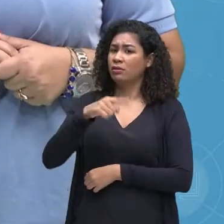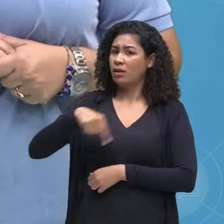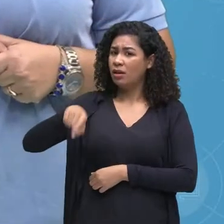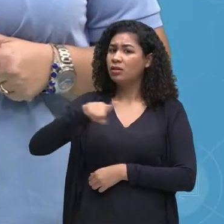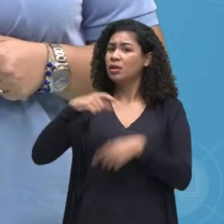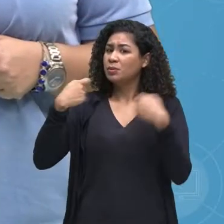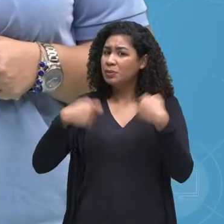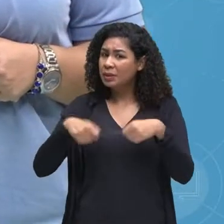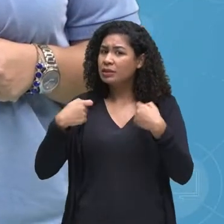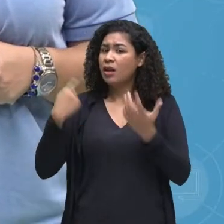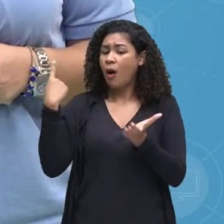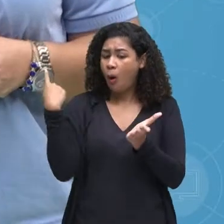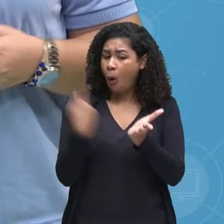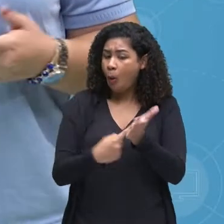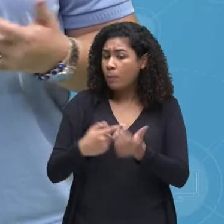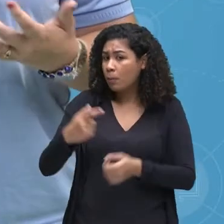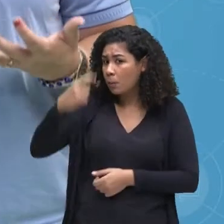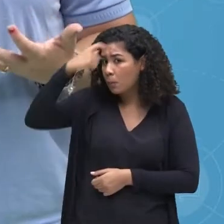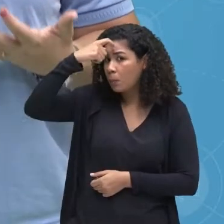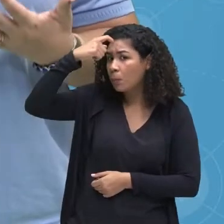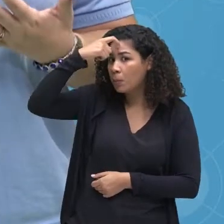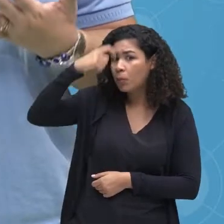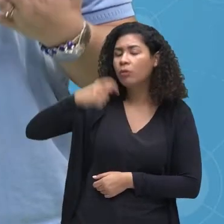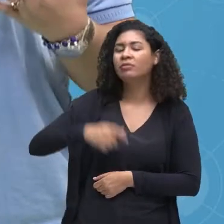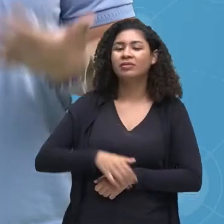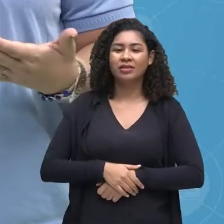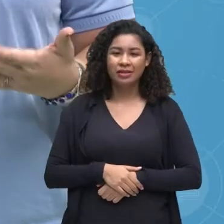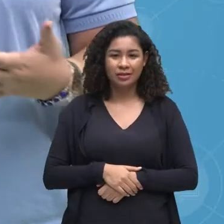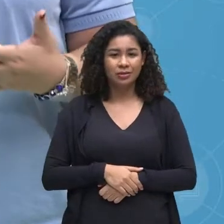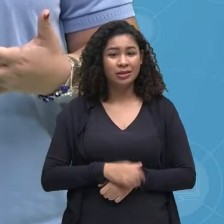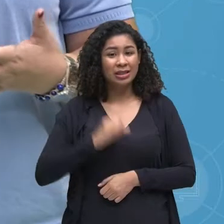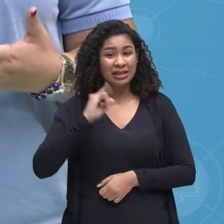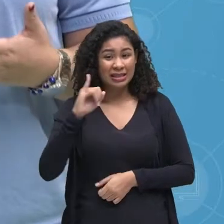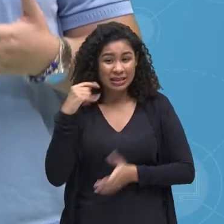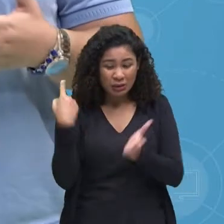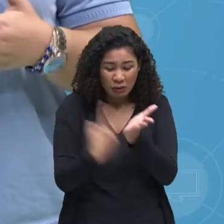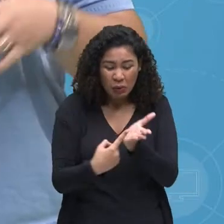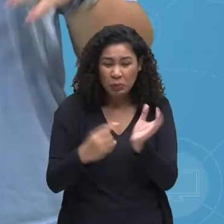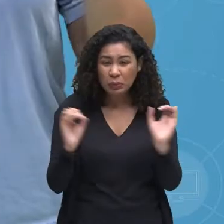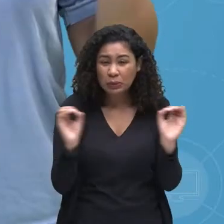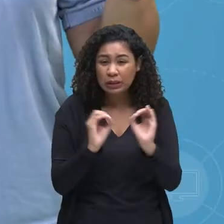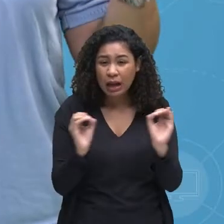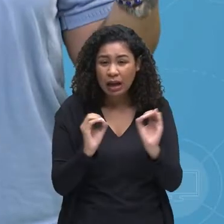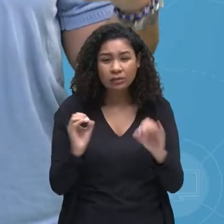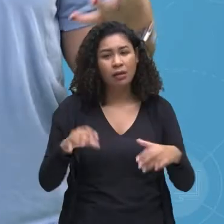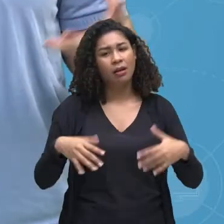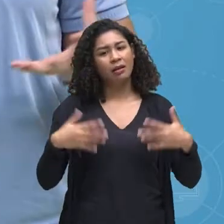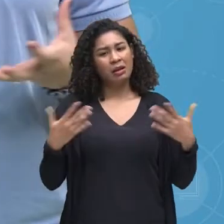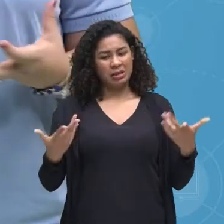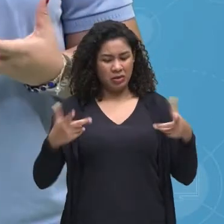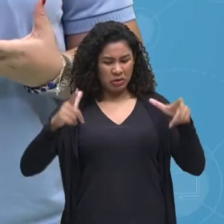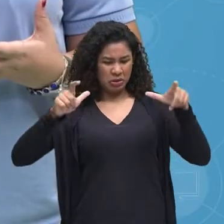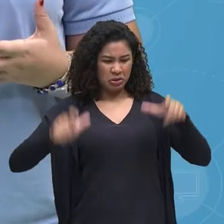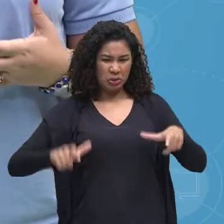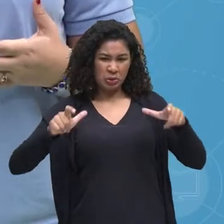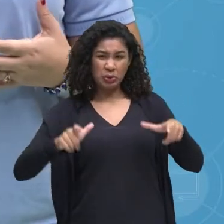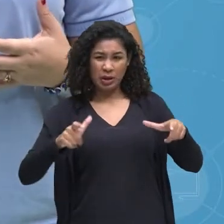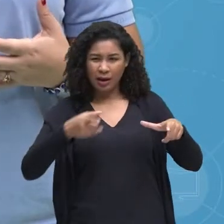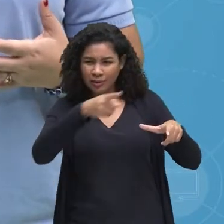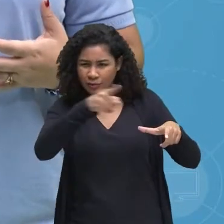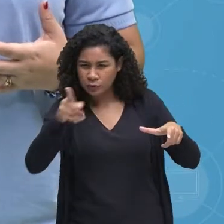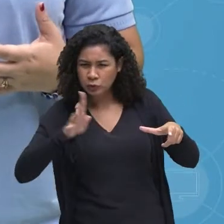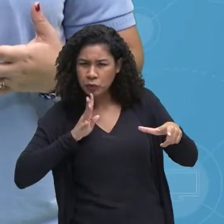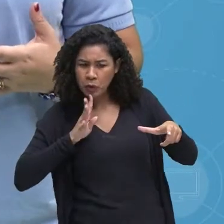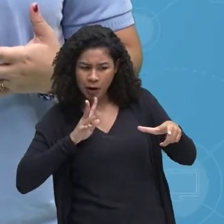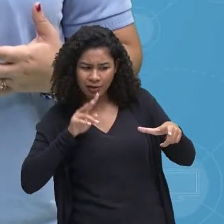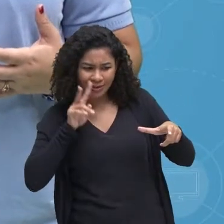ter compromisso. Senão, nós não vamos conseguir esse ambiente que a gente conhece hoje, ele não vai ser